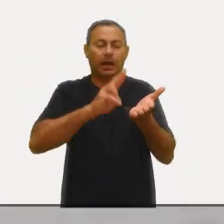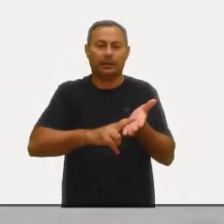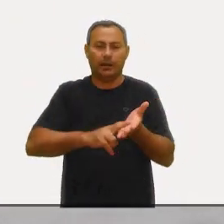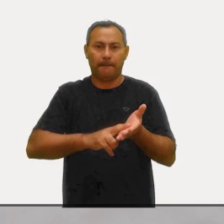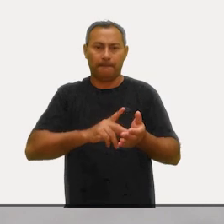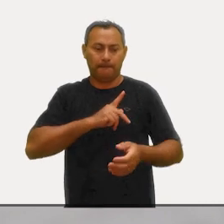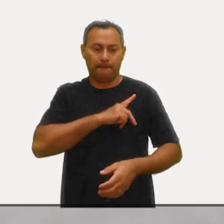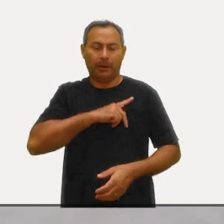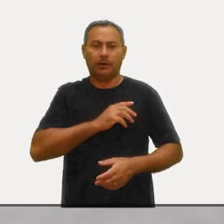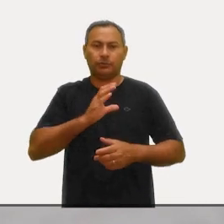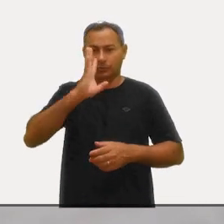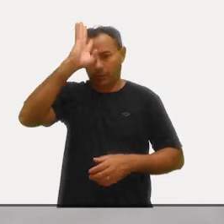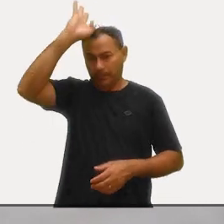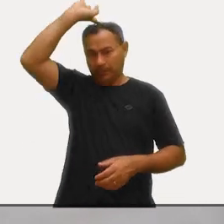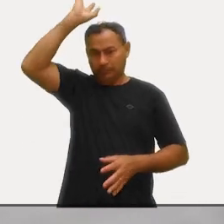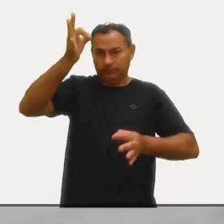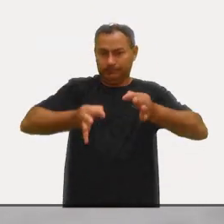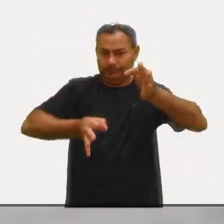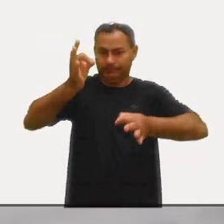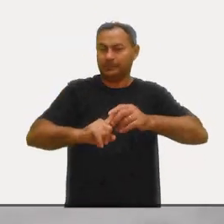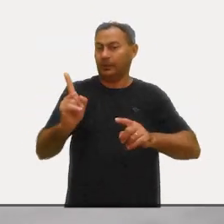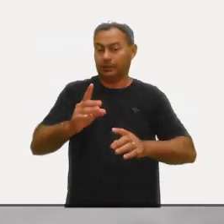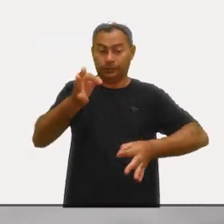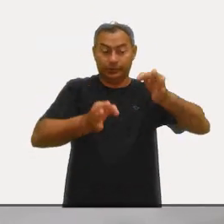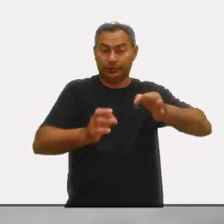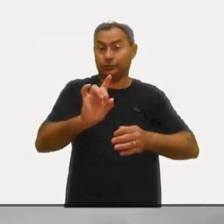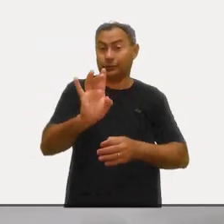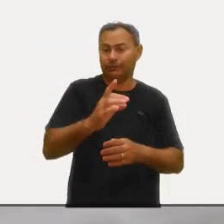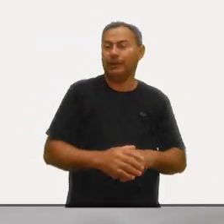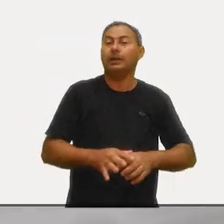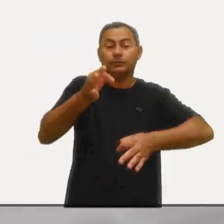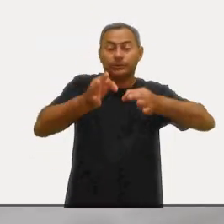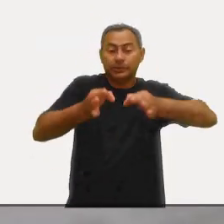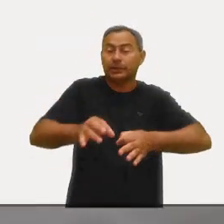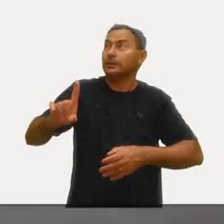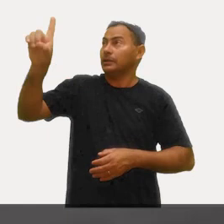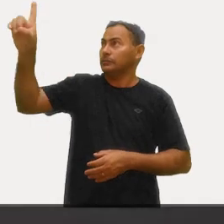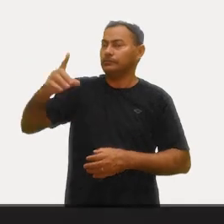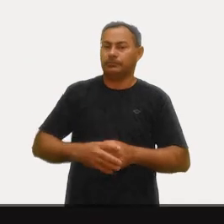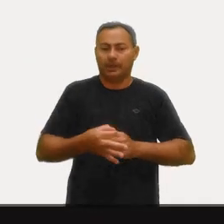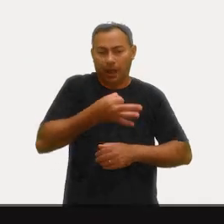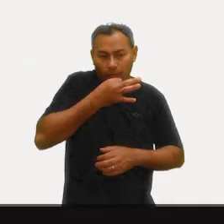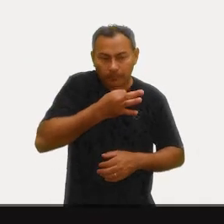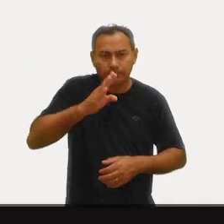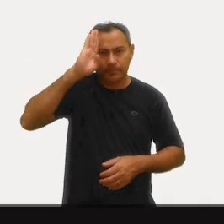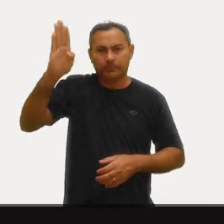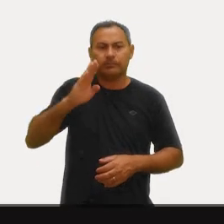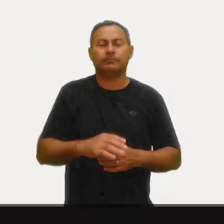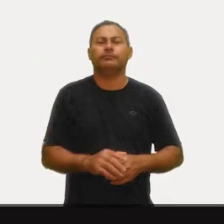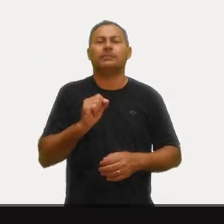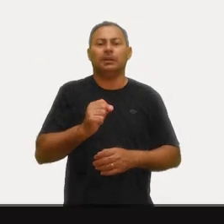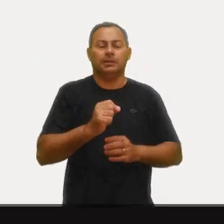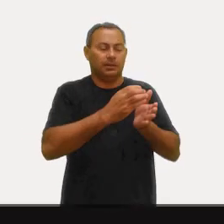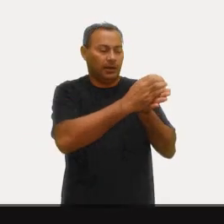da carta de Paulo aos Romanos é justiça. E não apenas justiça, mas justiça de Deus. A argumentação